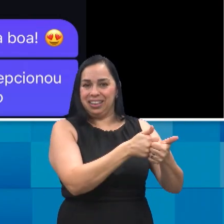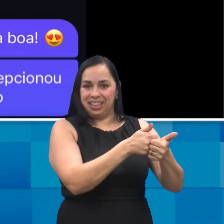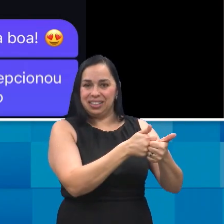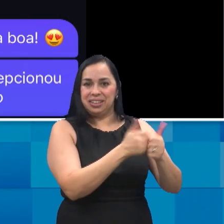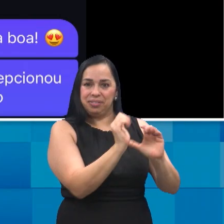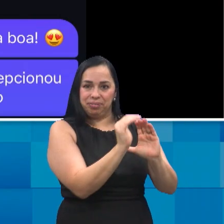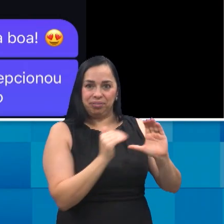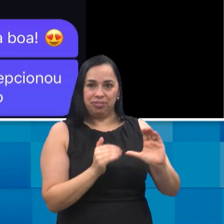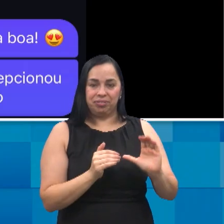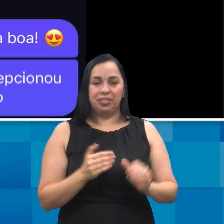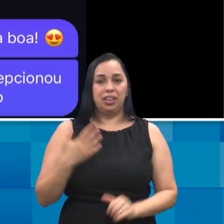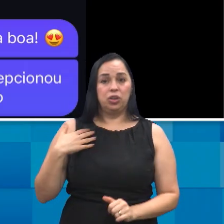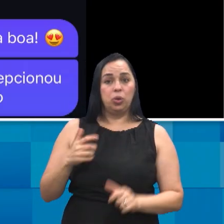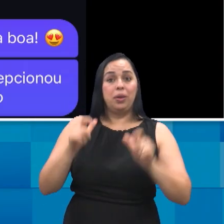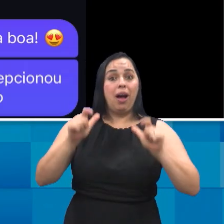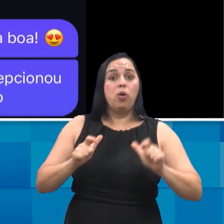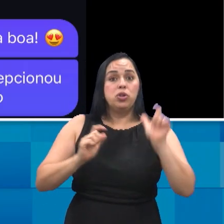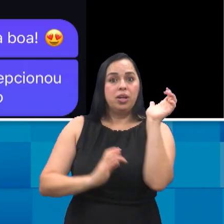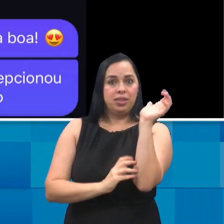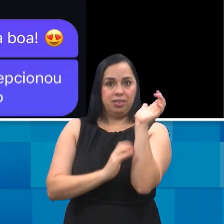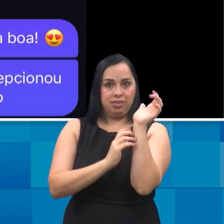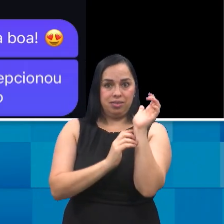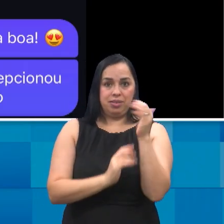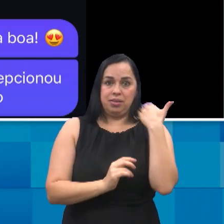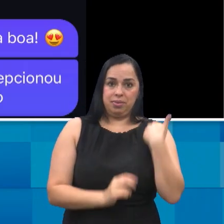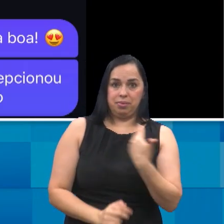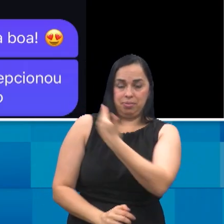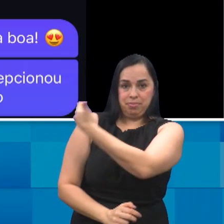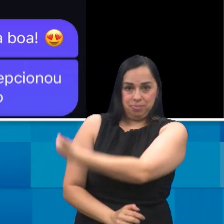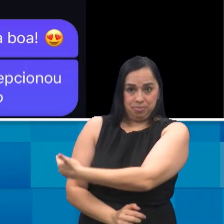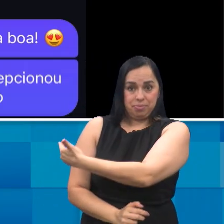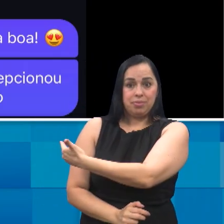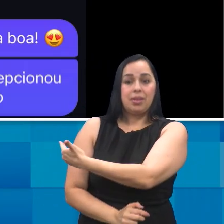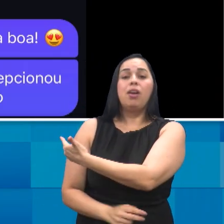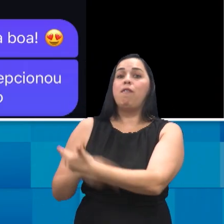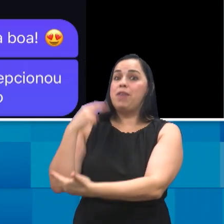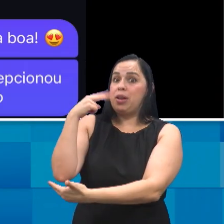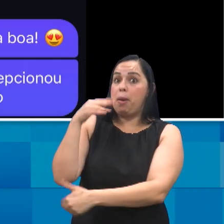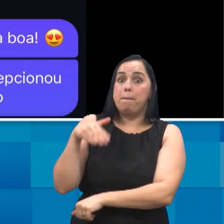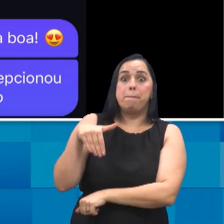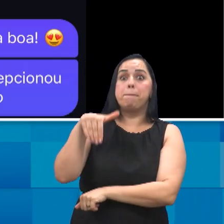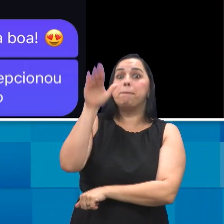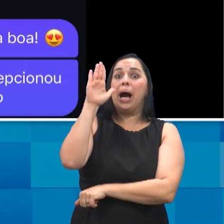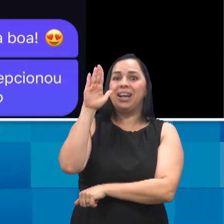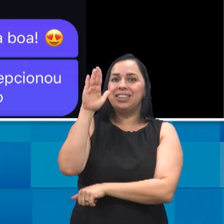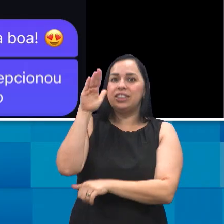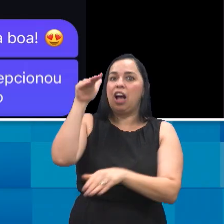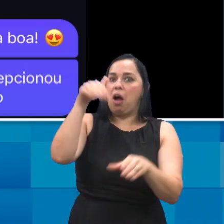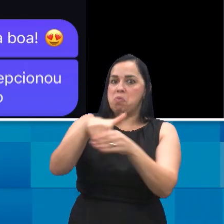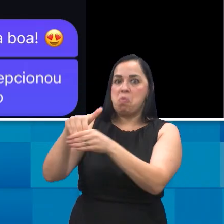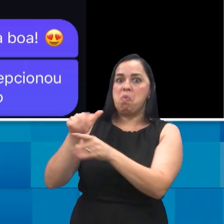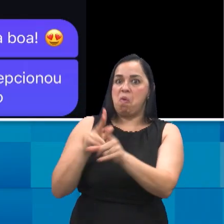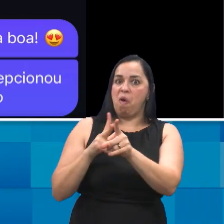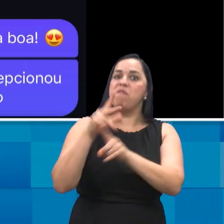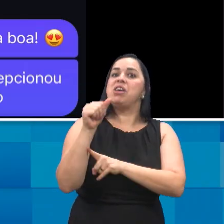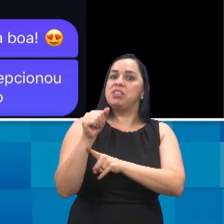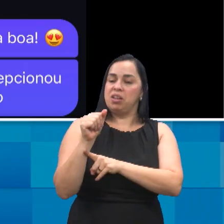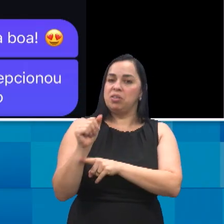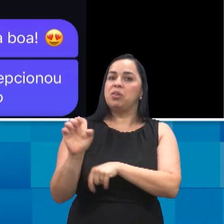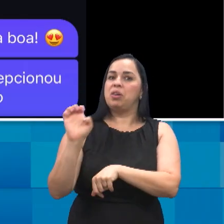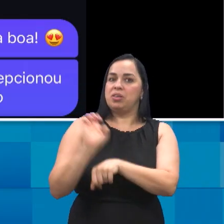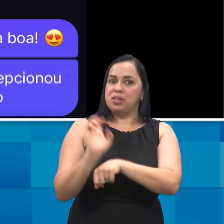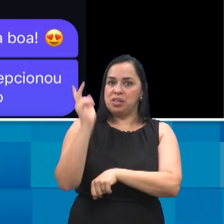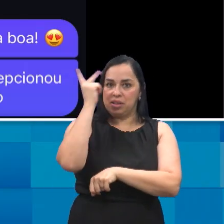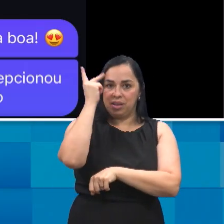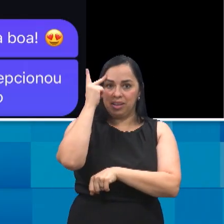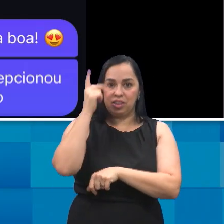estou no Vicentino Aranha, eu ao lado do Lucas Pavanato, vereador mais votado da capital, em São Paulo, e nós estávamos com a camisa